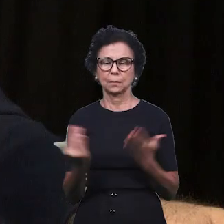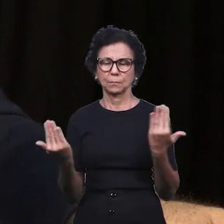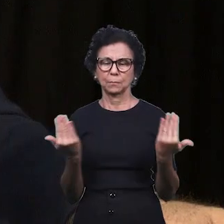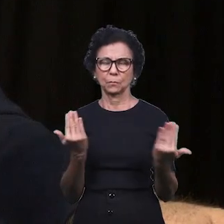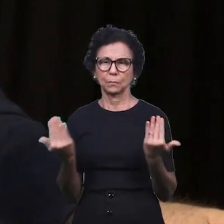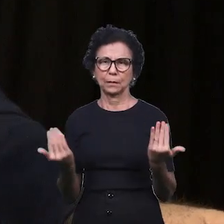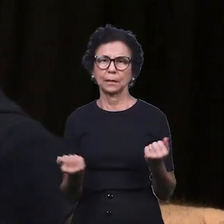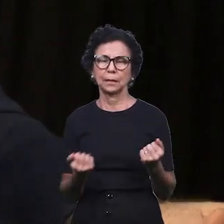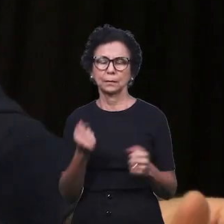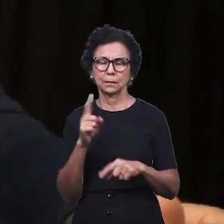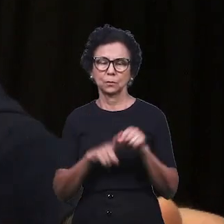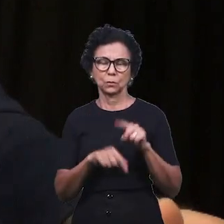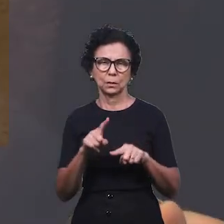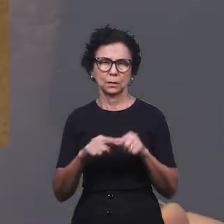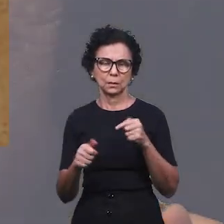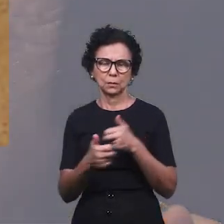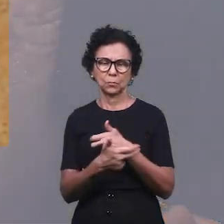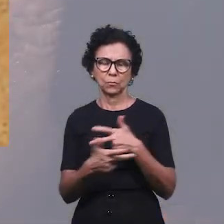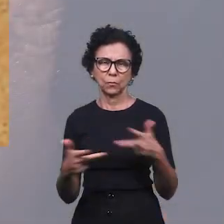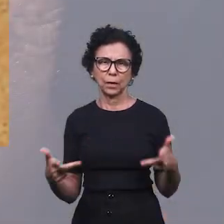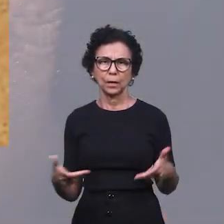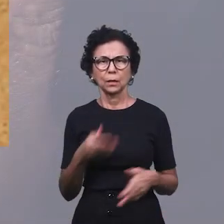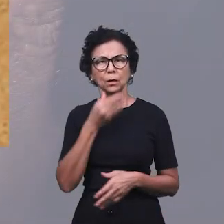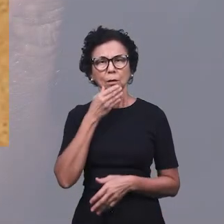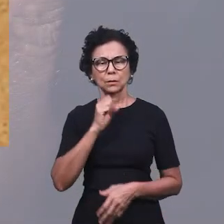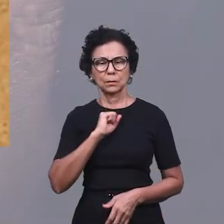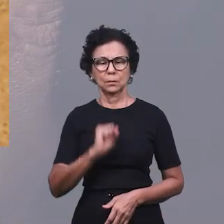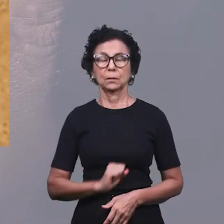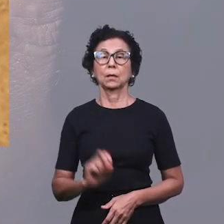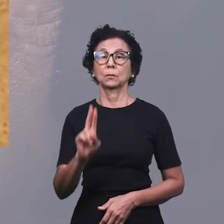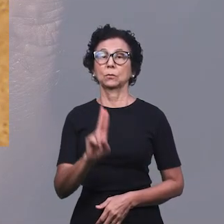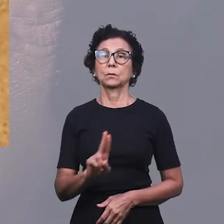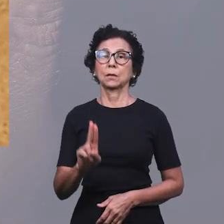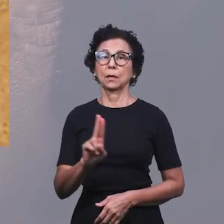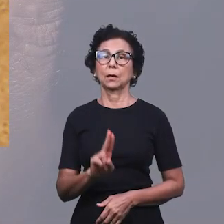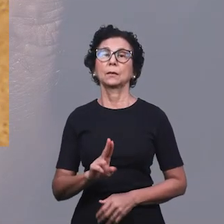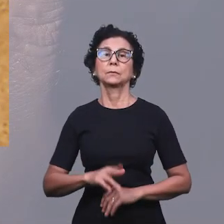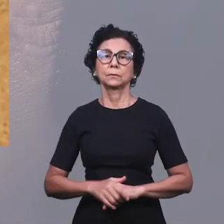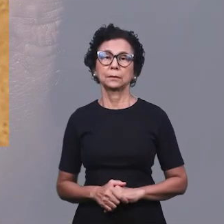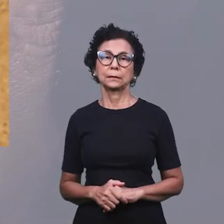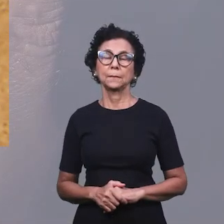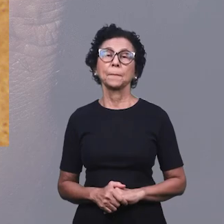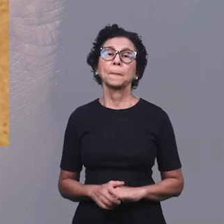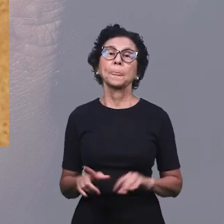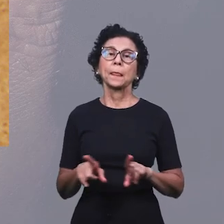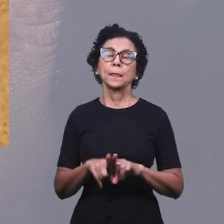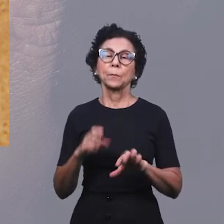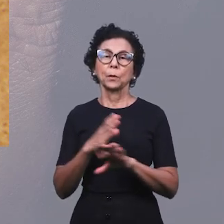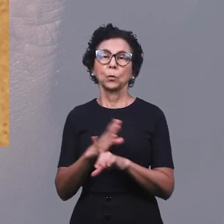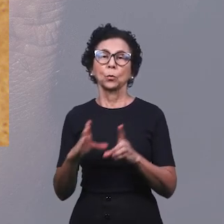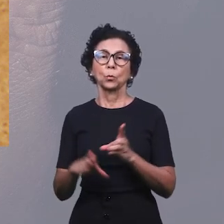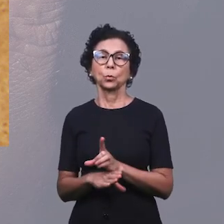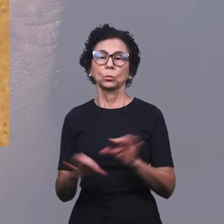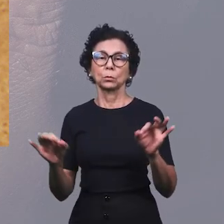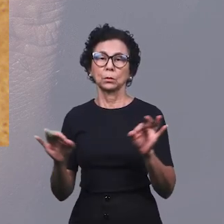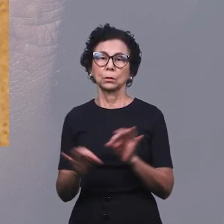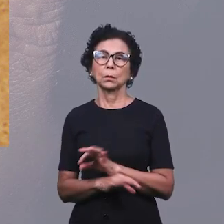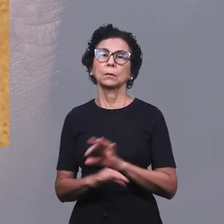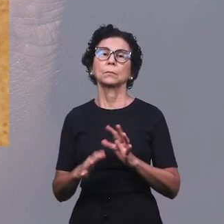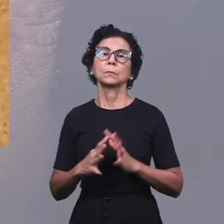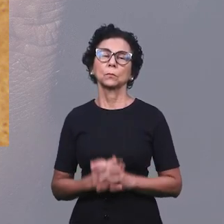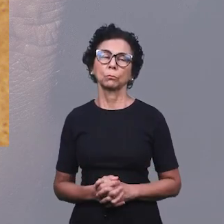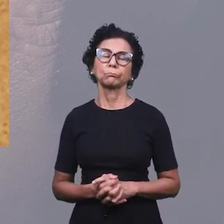pelos sacerdotes, agora já no findar do culto, né, o culto já havia terminado, assim, é